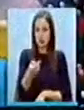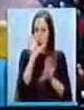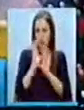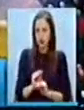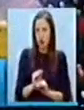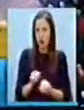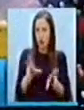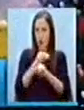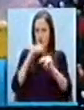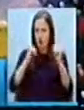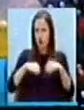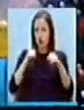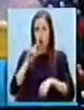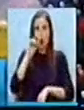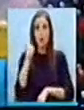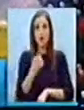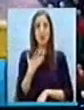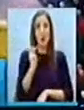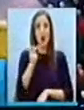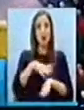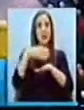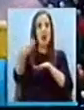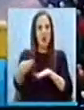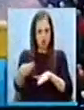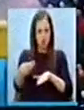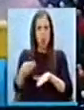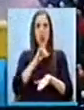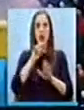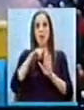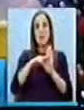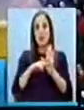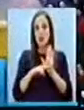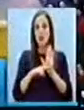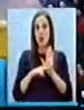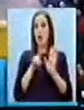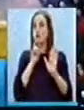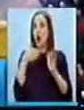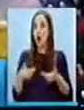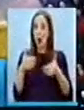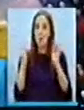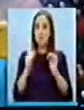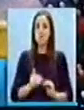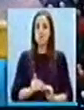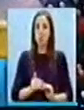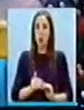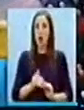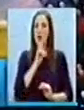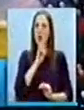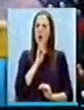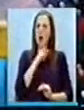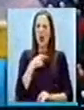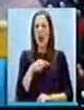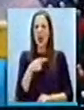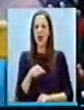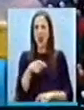novo acordo, na revisão daqui por 5 anos, não se reduzam as medidas que agora foram anunciadas. Por isso, há aqui uma margem toda ela